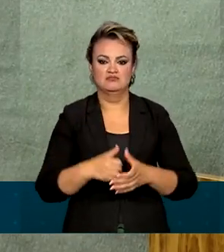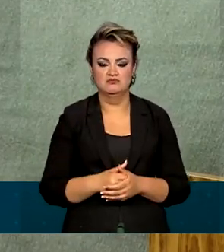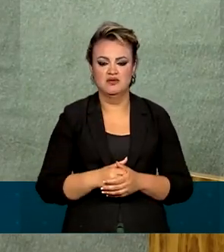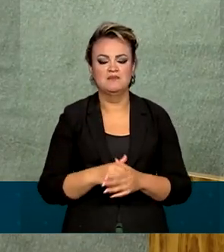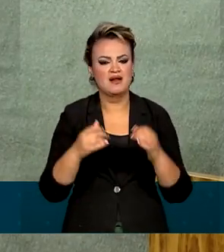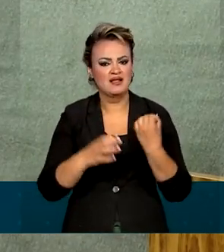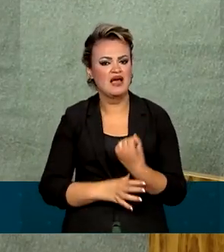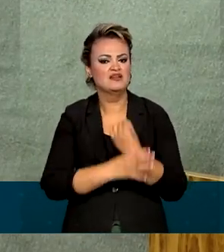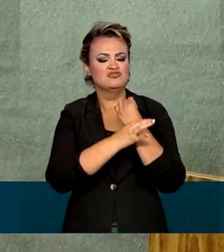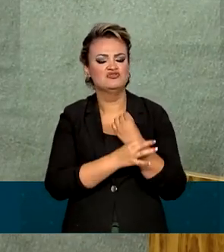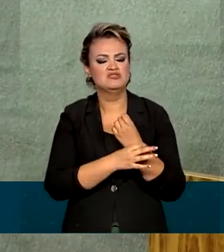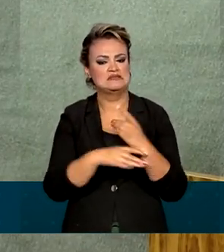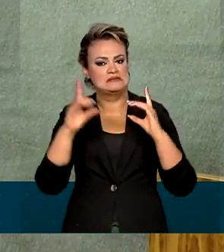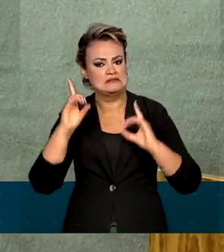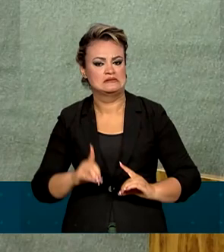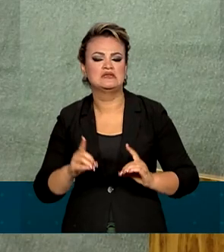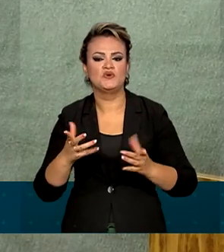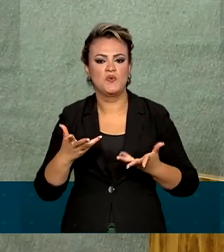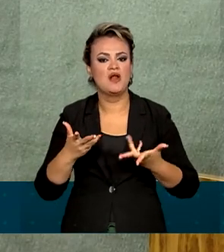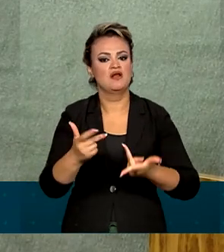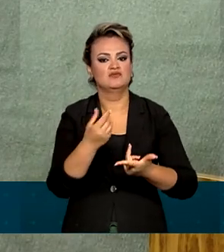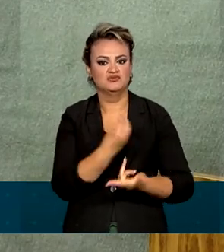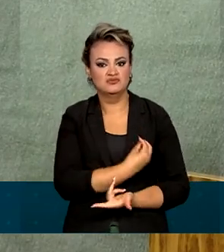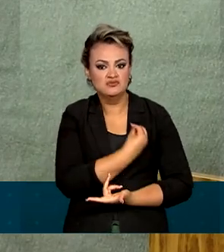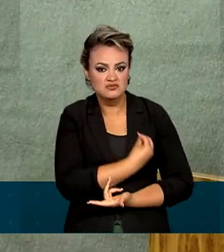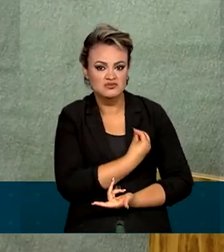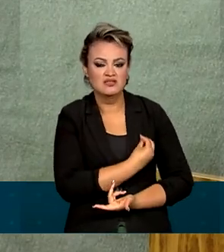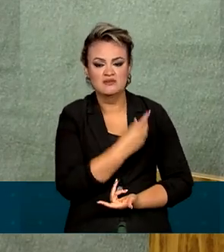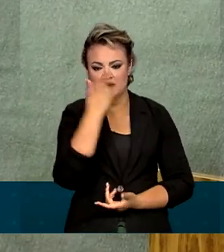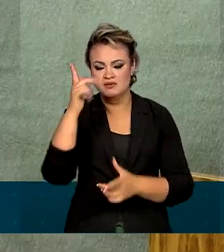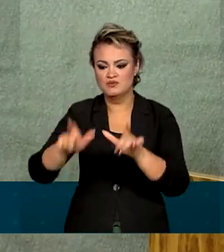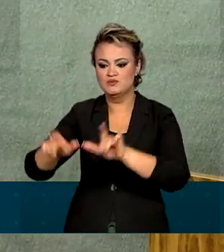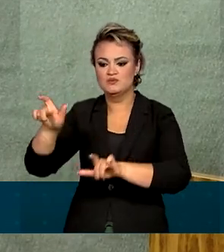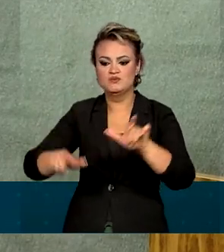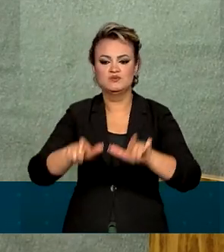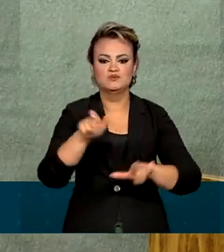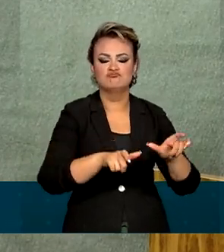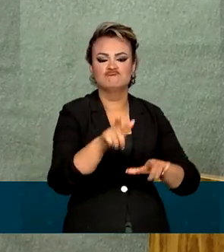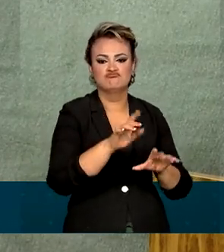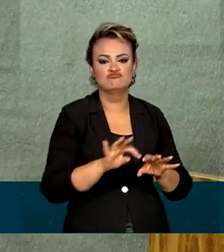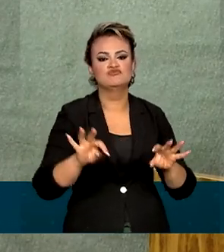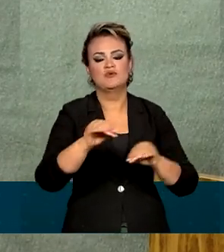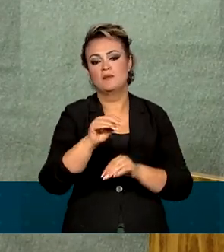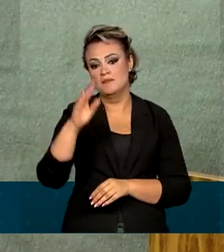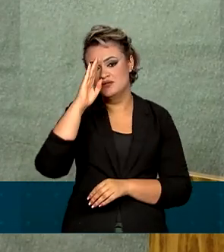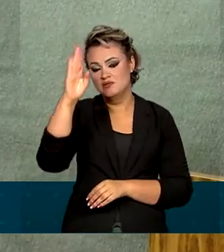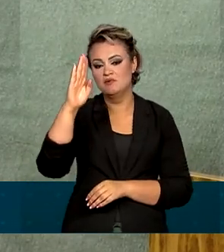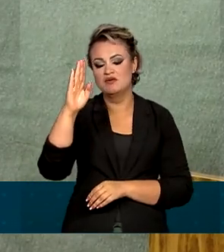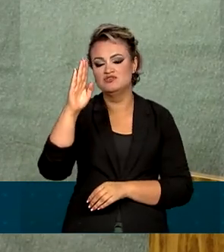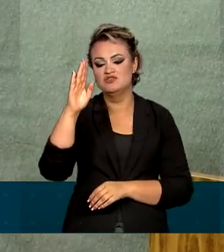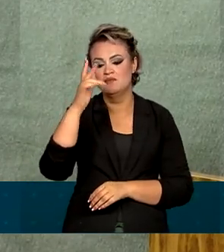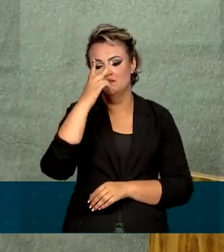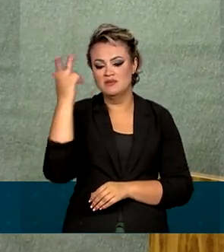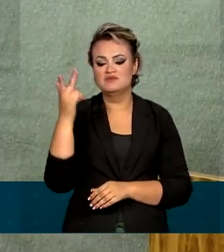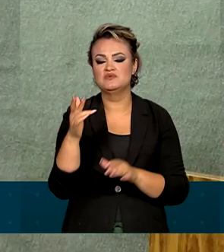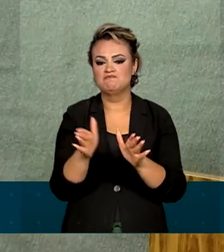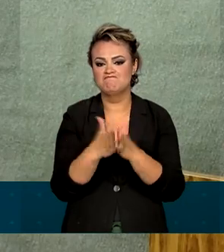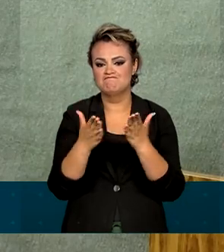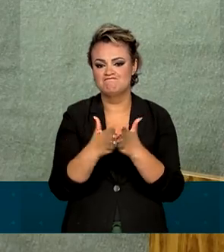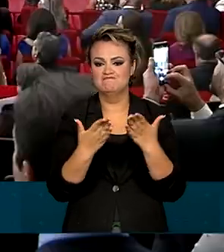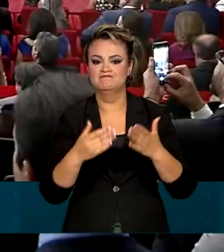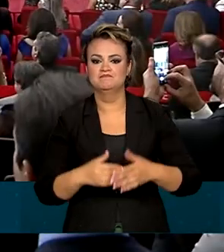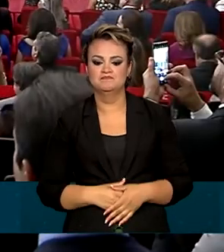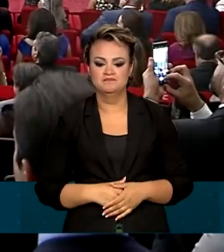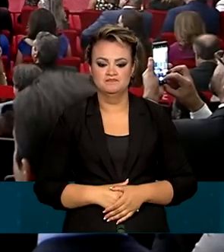a garantia de dignidade e qualidade de vida para todos os brasileiros, sobretudo para as pessoas mais